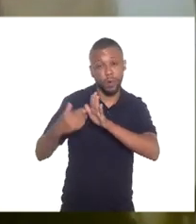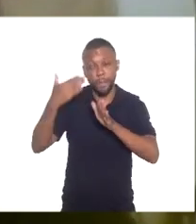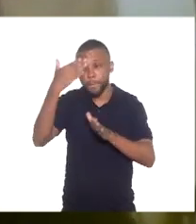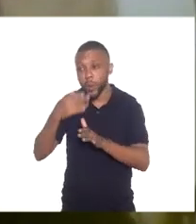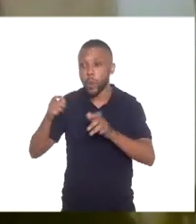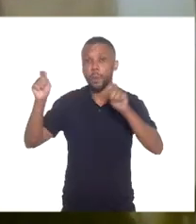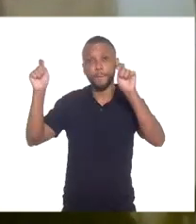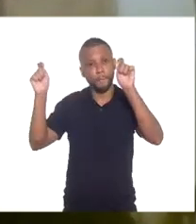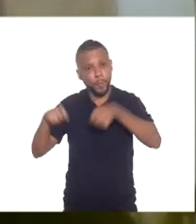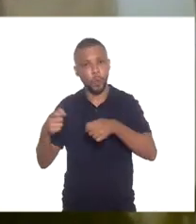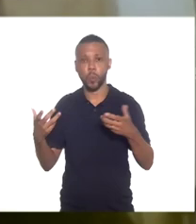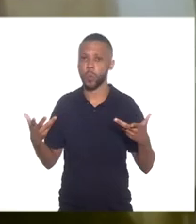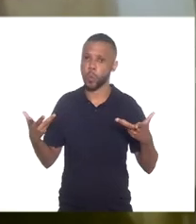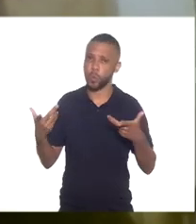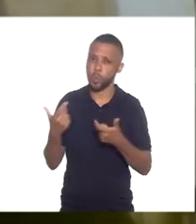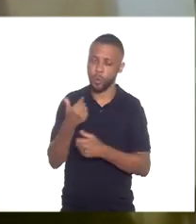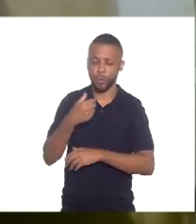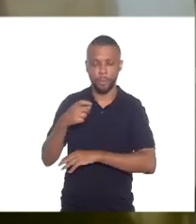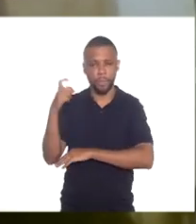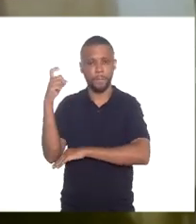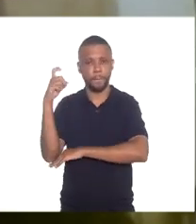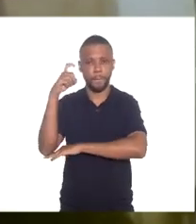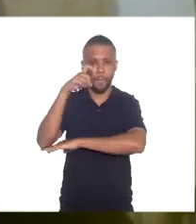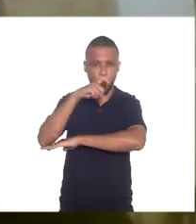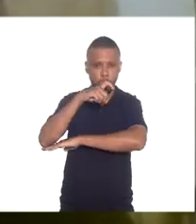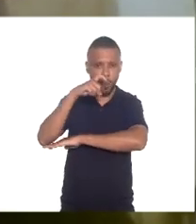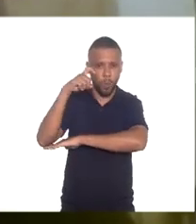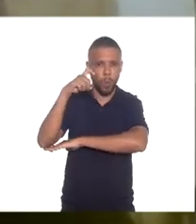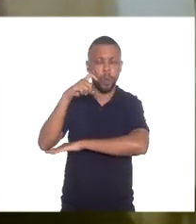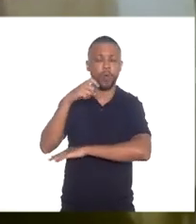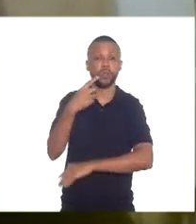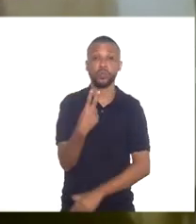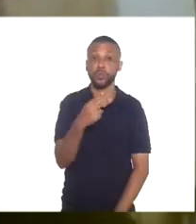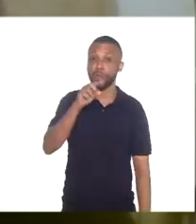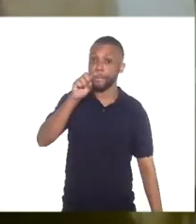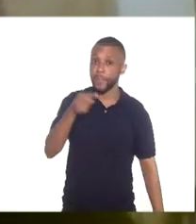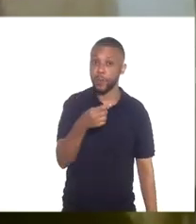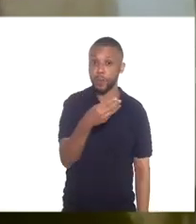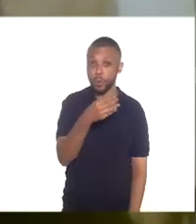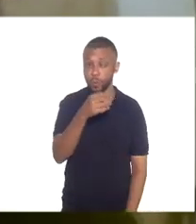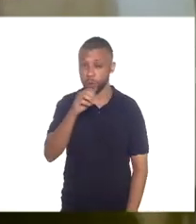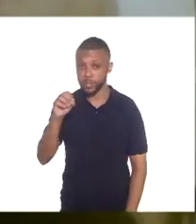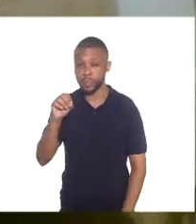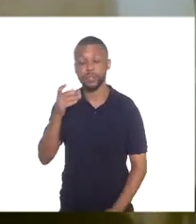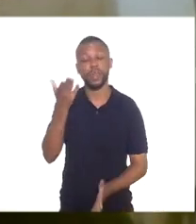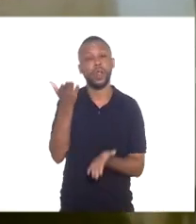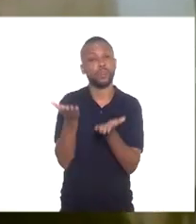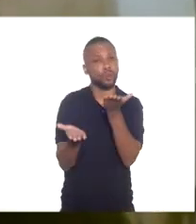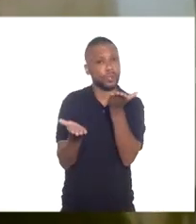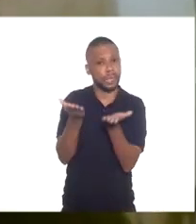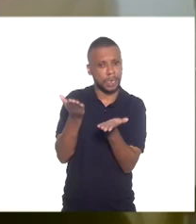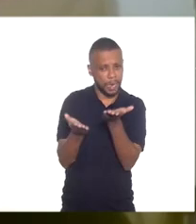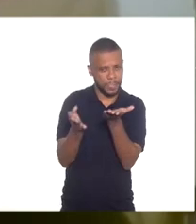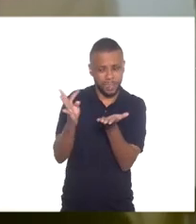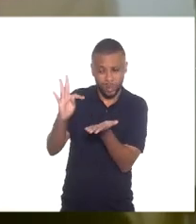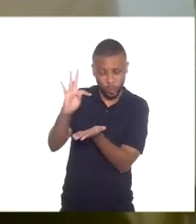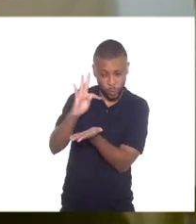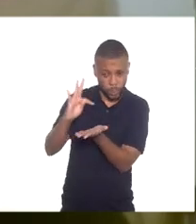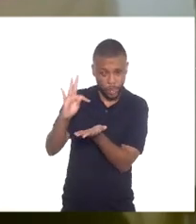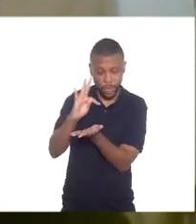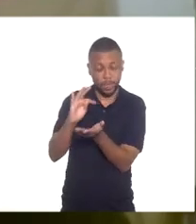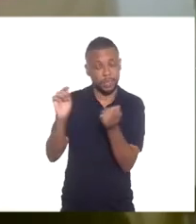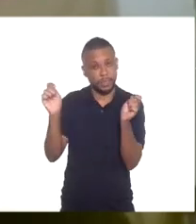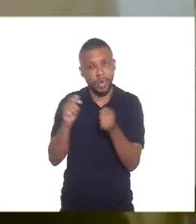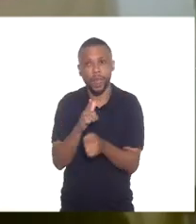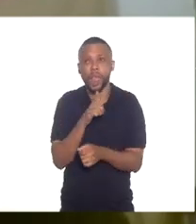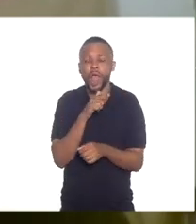um guindaste de 2.400 toneladas, flutuante, o que foi destacado pelos